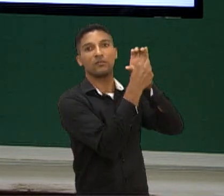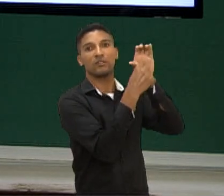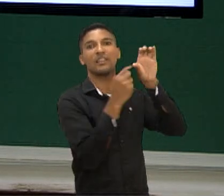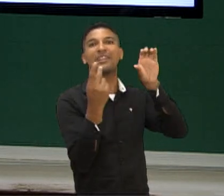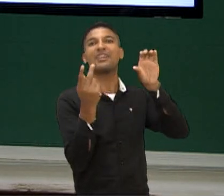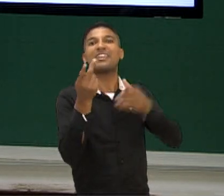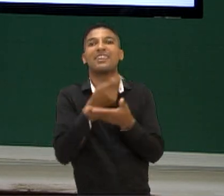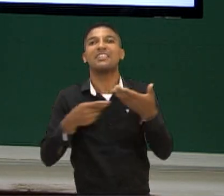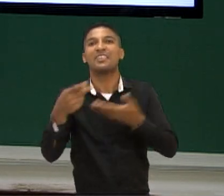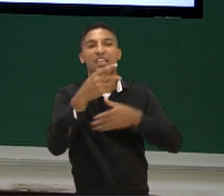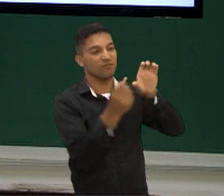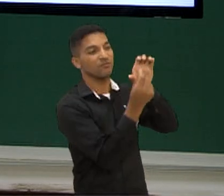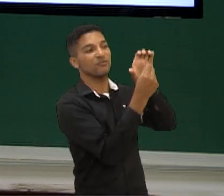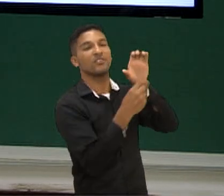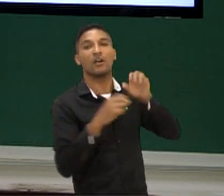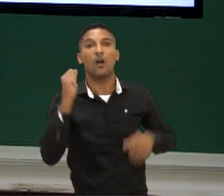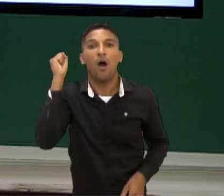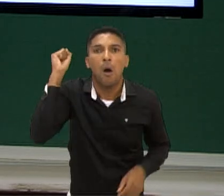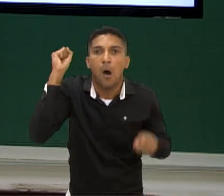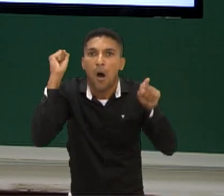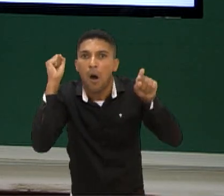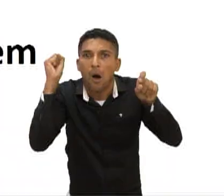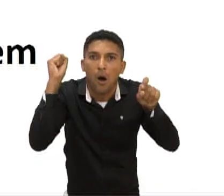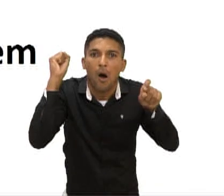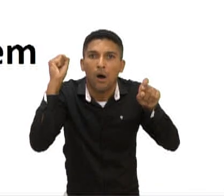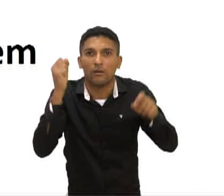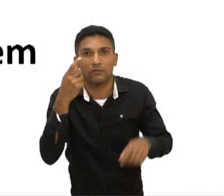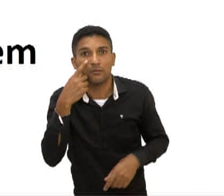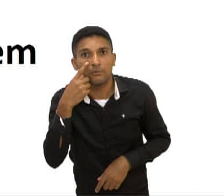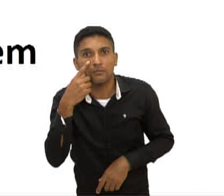desenhos. Questão número 2.